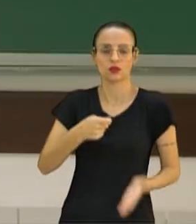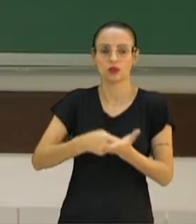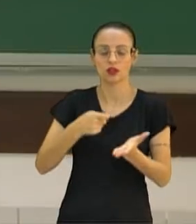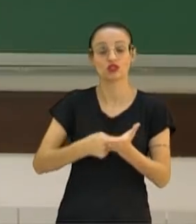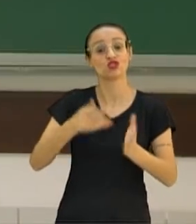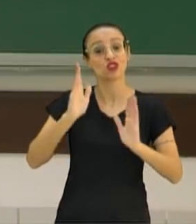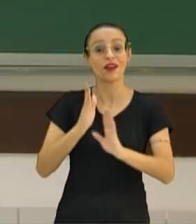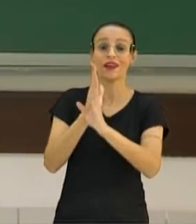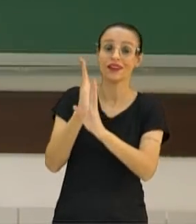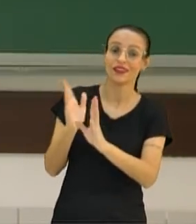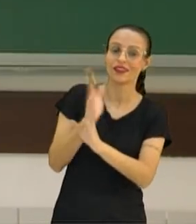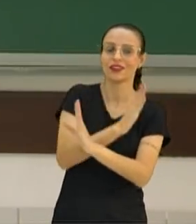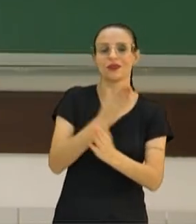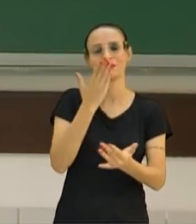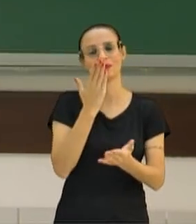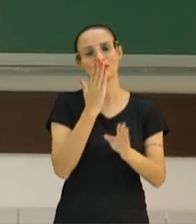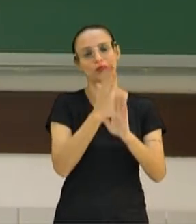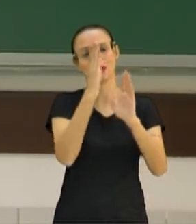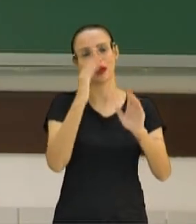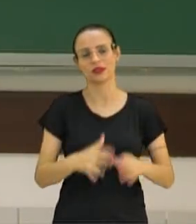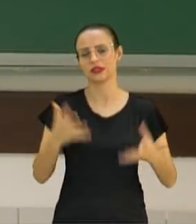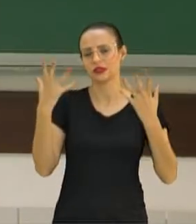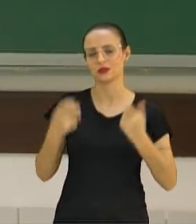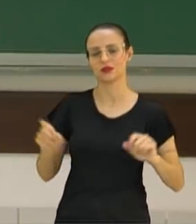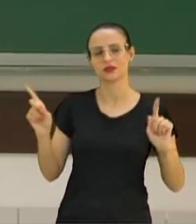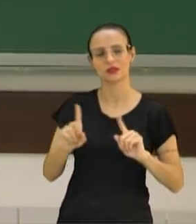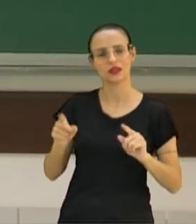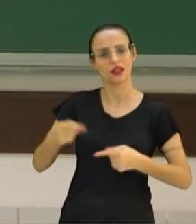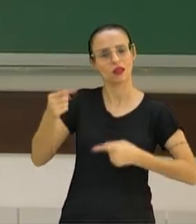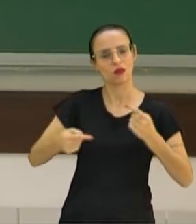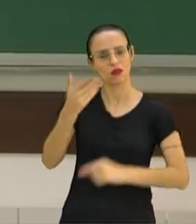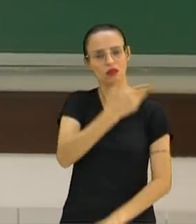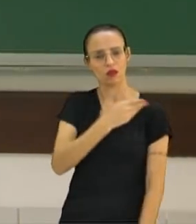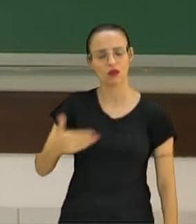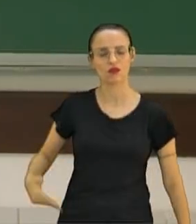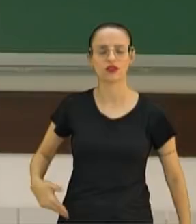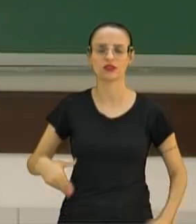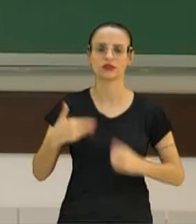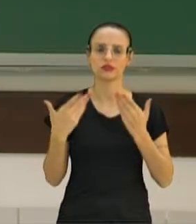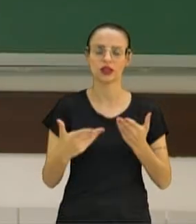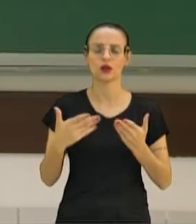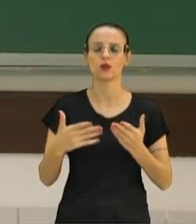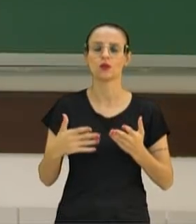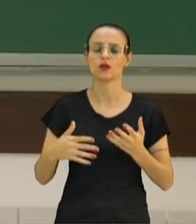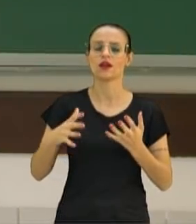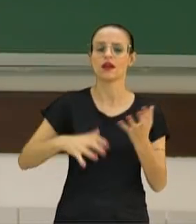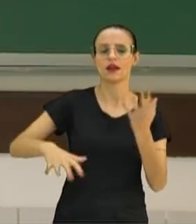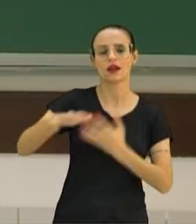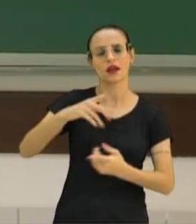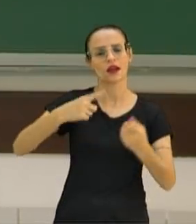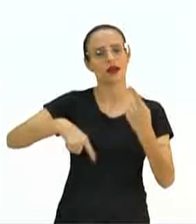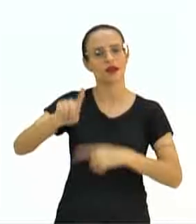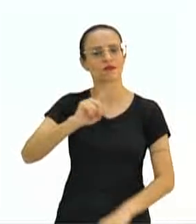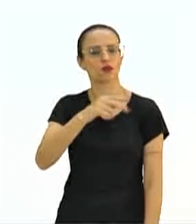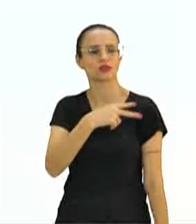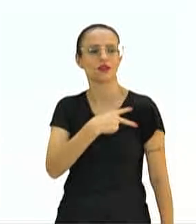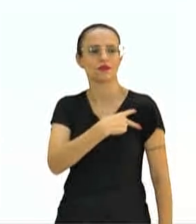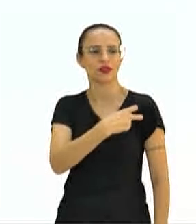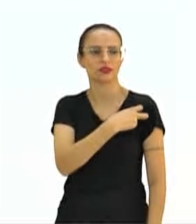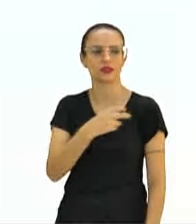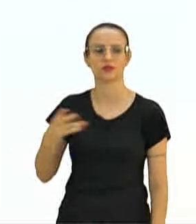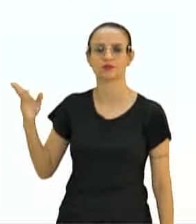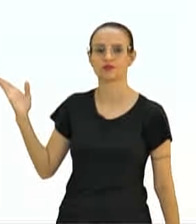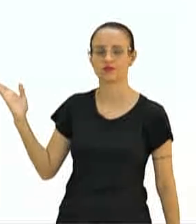tinham um antecedente que estavam descontentes com a política do governo, e a gente tem a revolta da vacina, né? Trago aqui para vocês